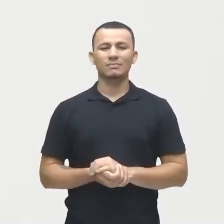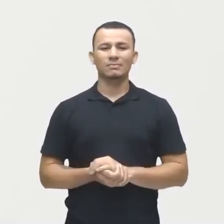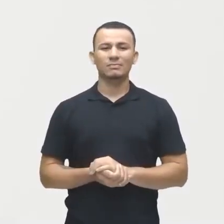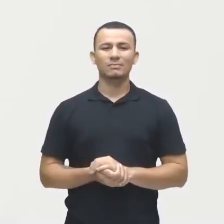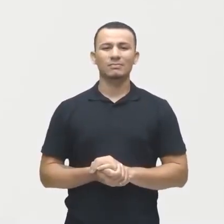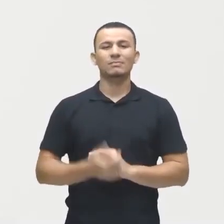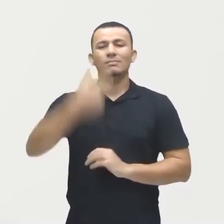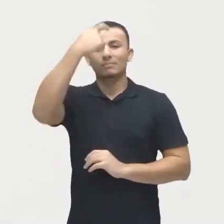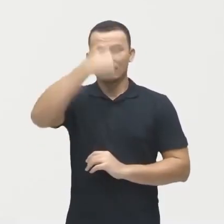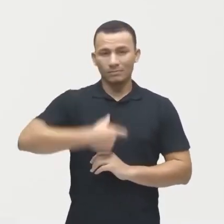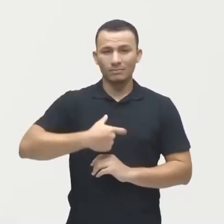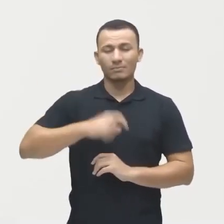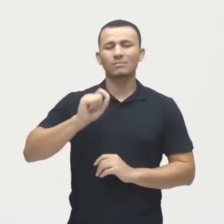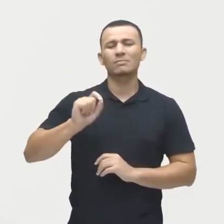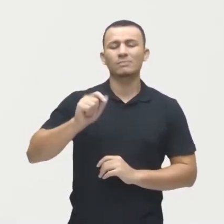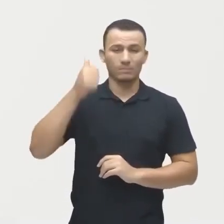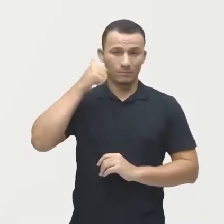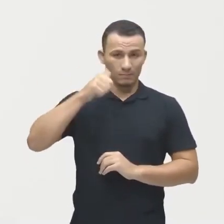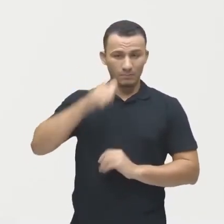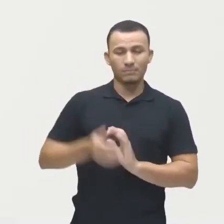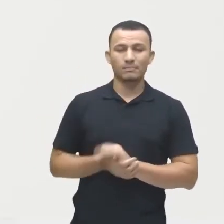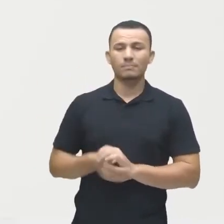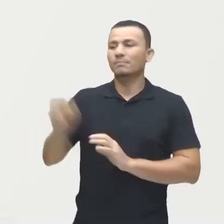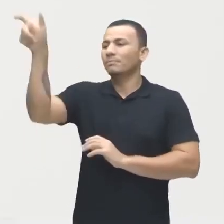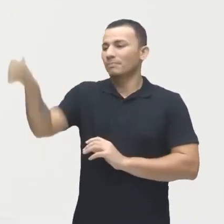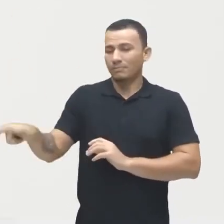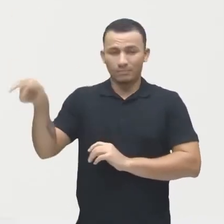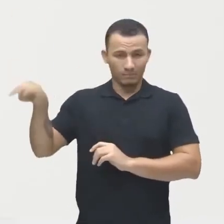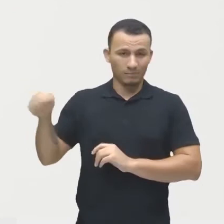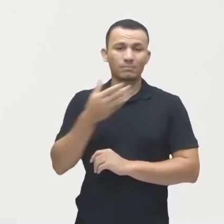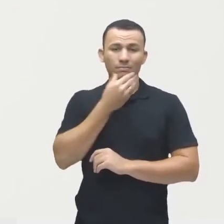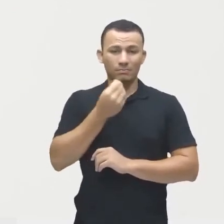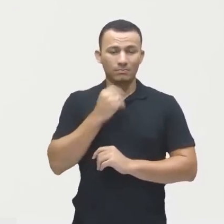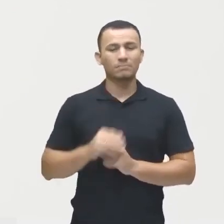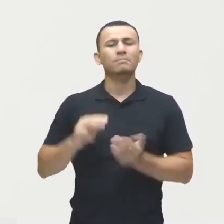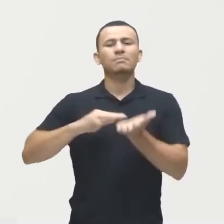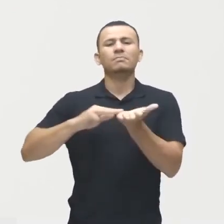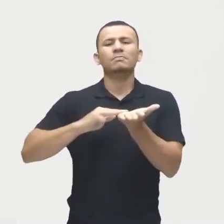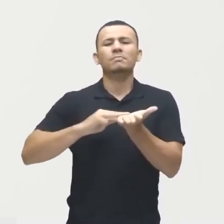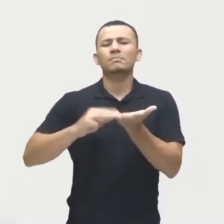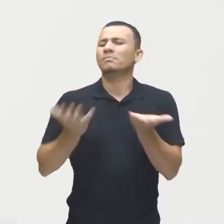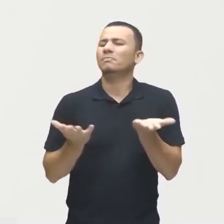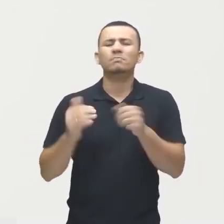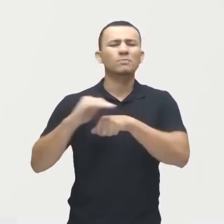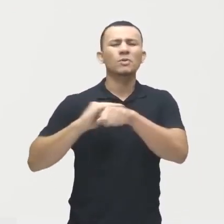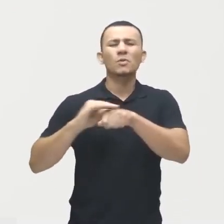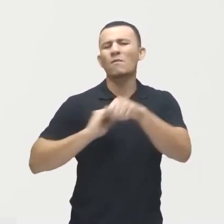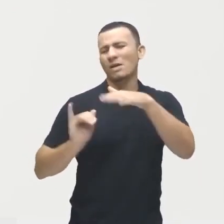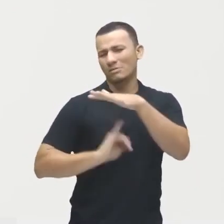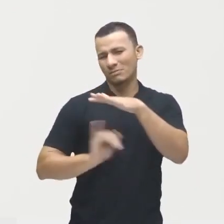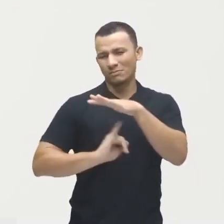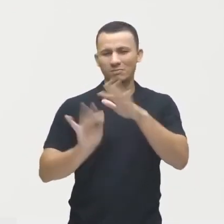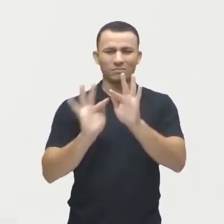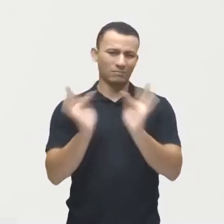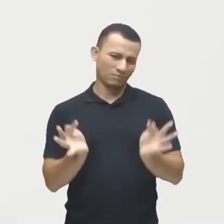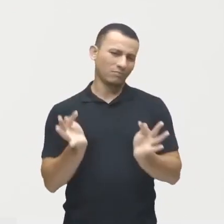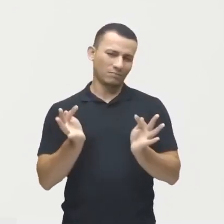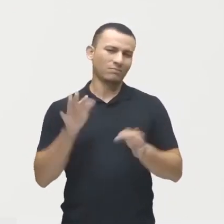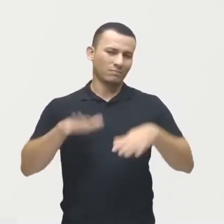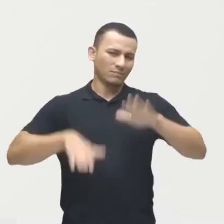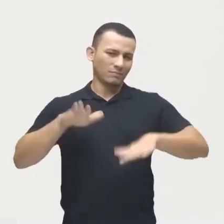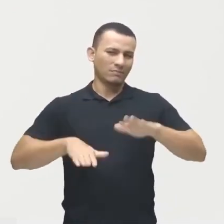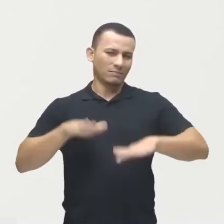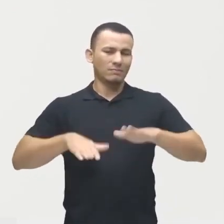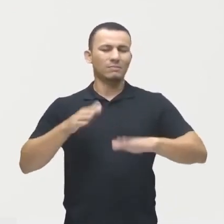Emissor, a mulher. Receptor, o homem. Mensagem, uma conversa informal. É como eu disse para vocês, pode ser vários